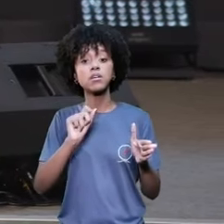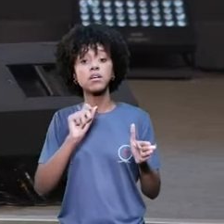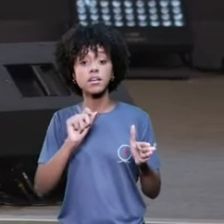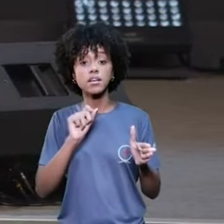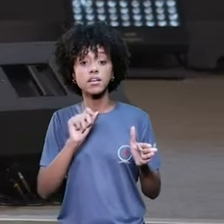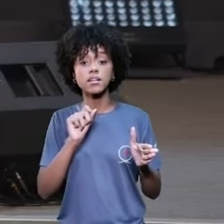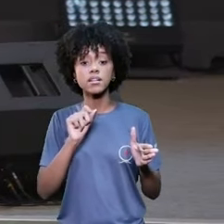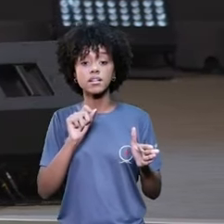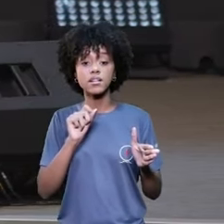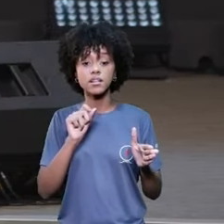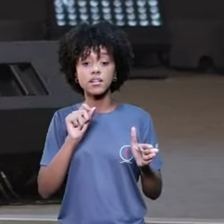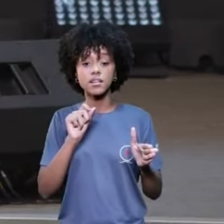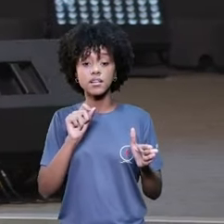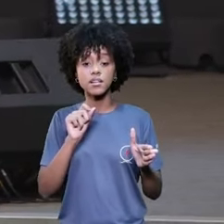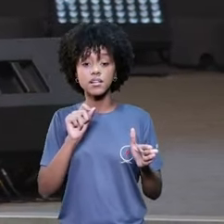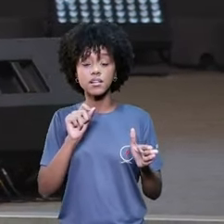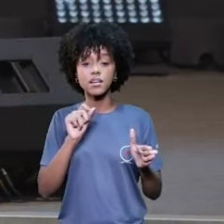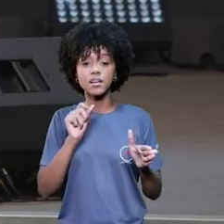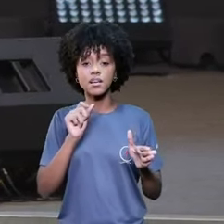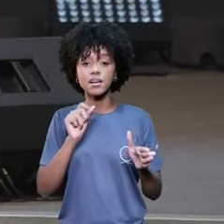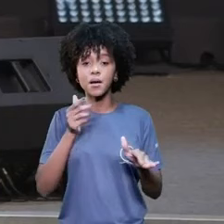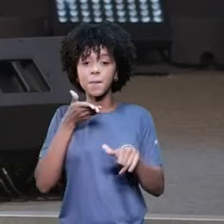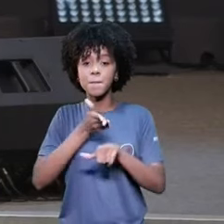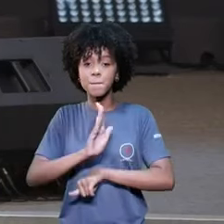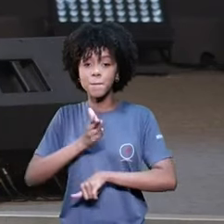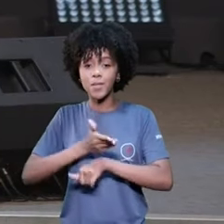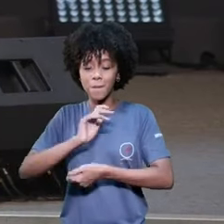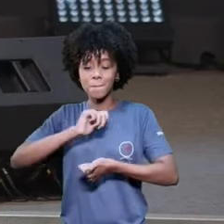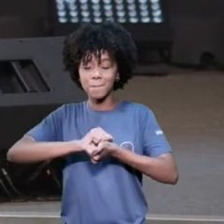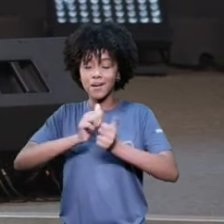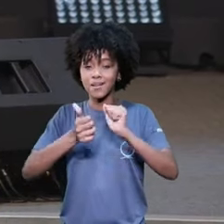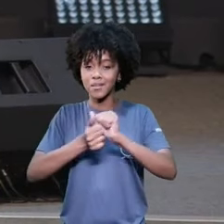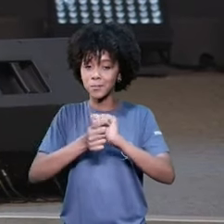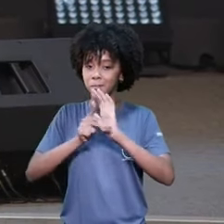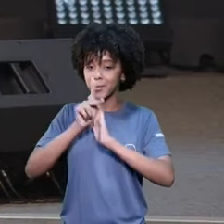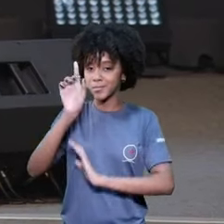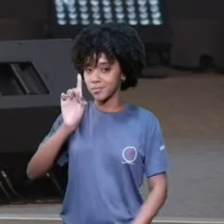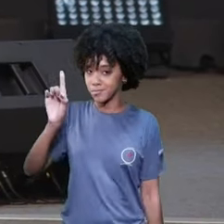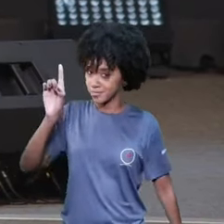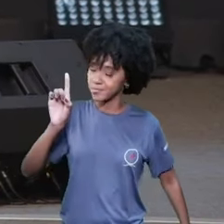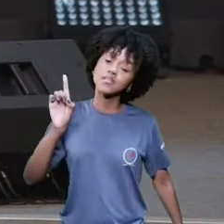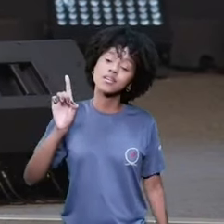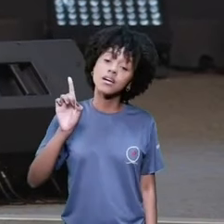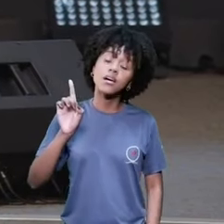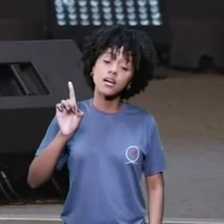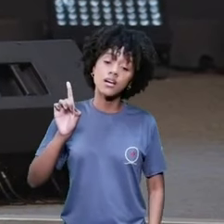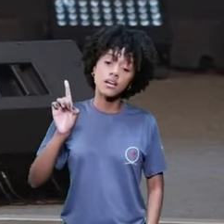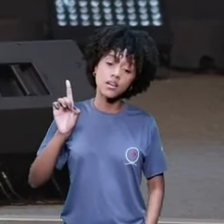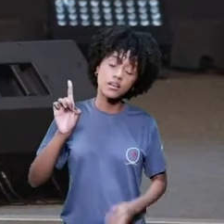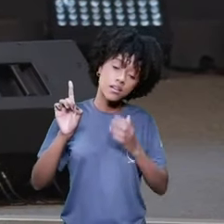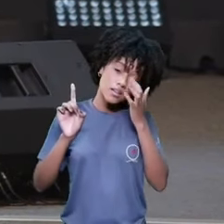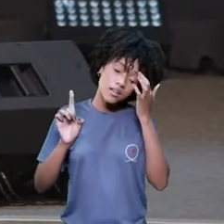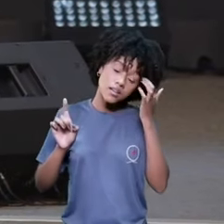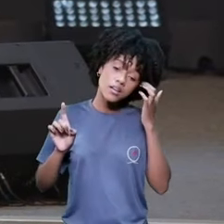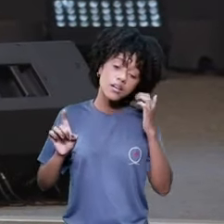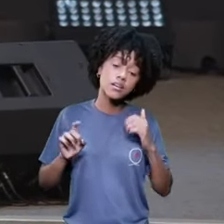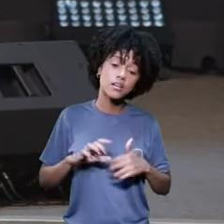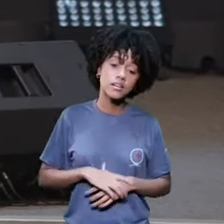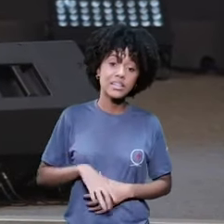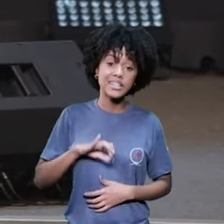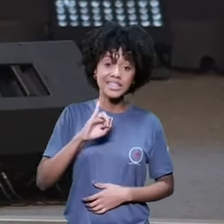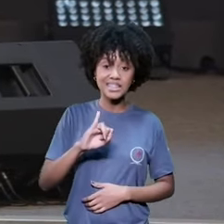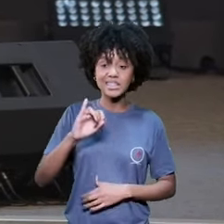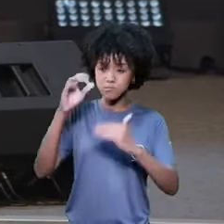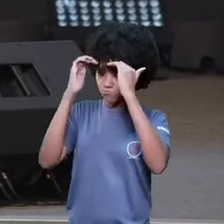pastor? Curso de formação de Deus. Quando você fala sim para Ele, automaticamente você se matriculou no